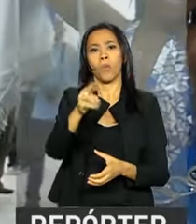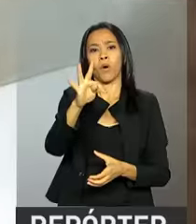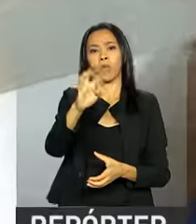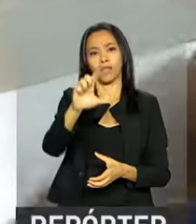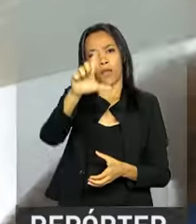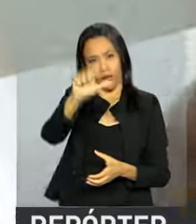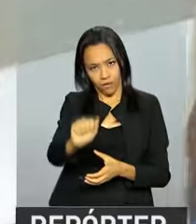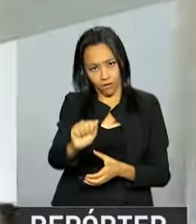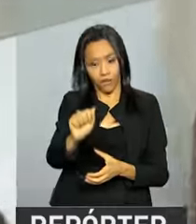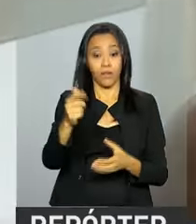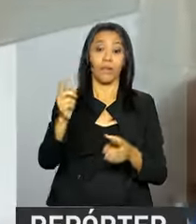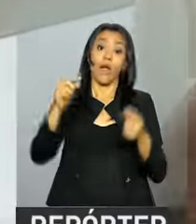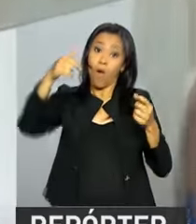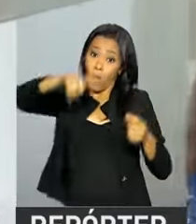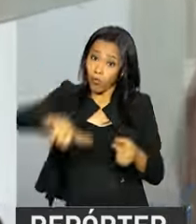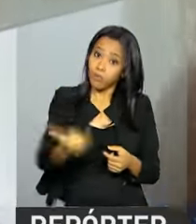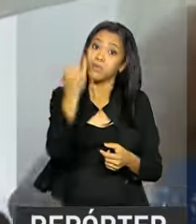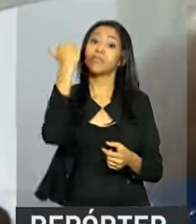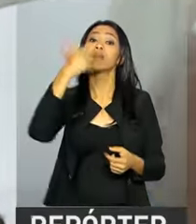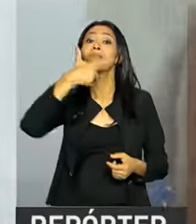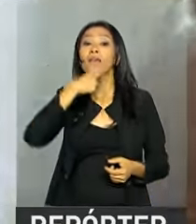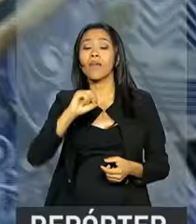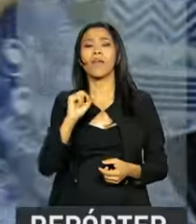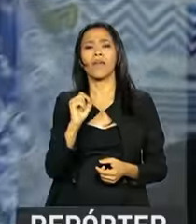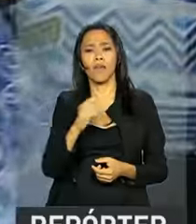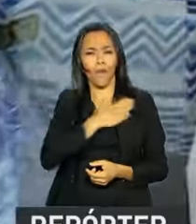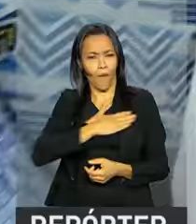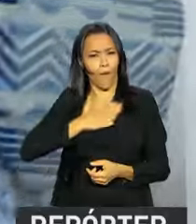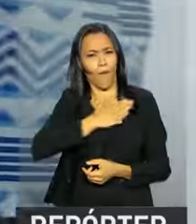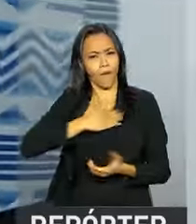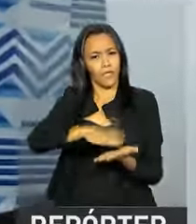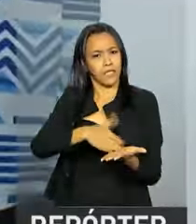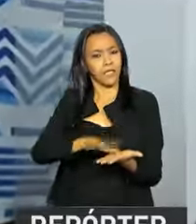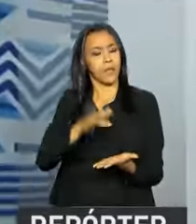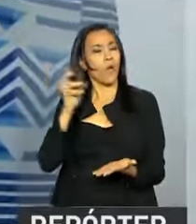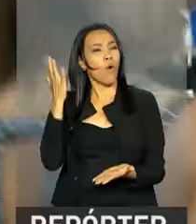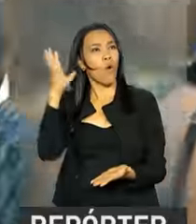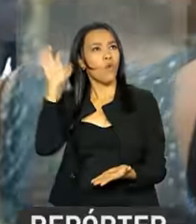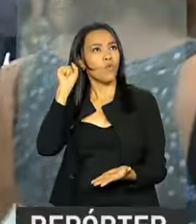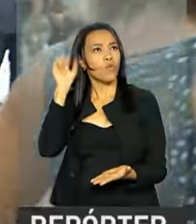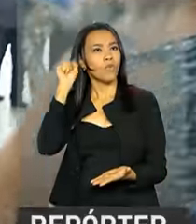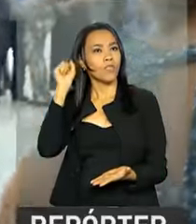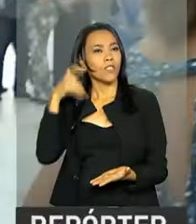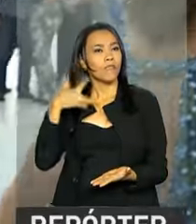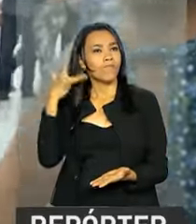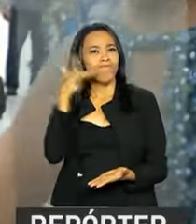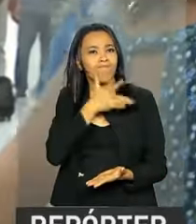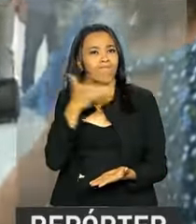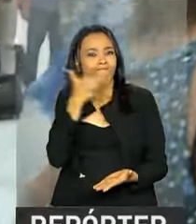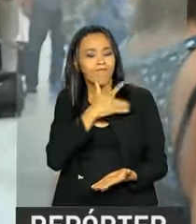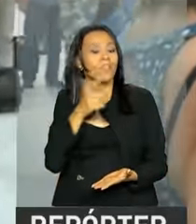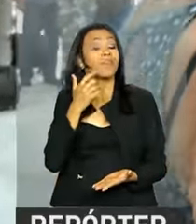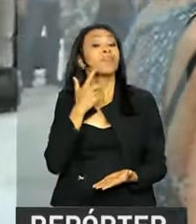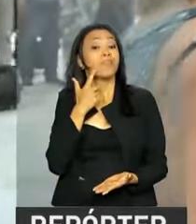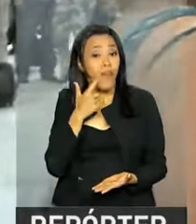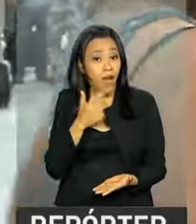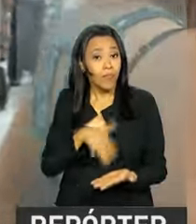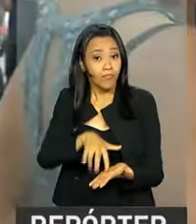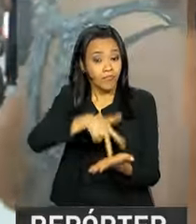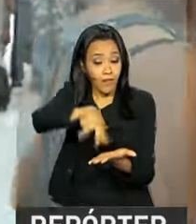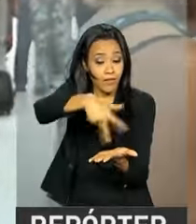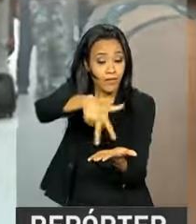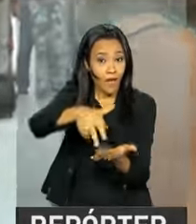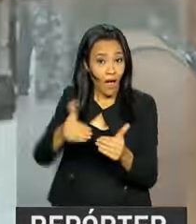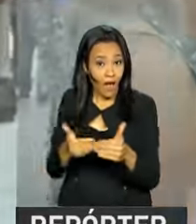do Mont. Mais uma oportunidade para quem gosta de samba poder ouvir a música e quem sabe arriscar uns passinhos